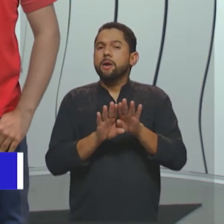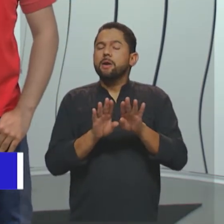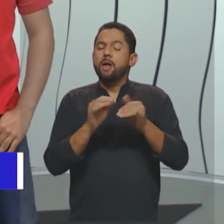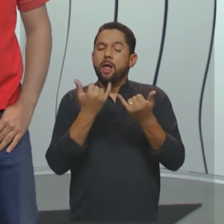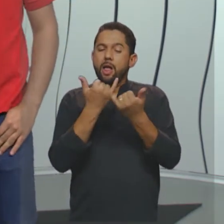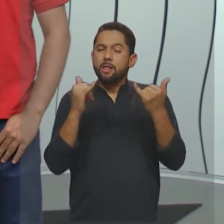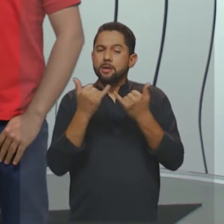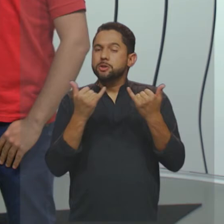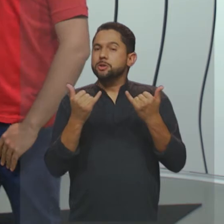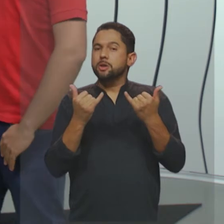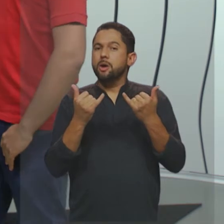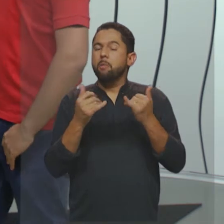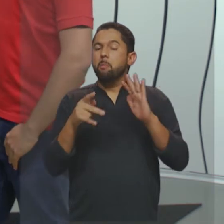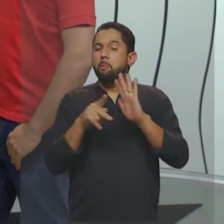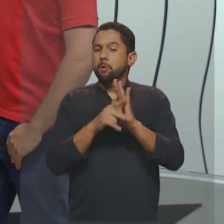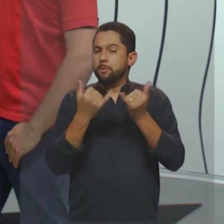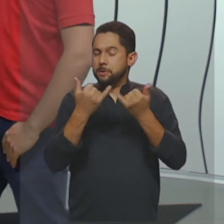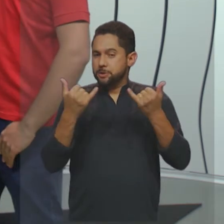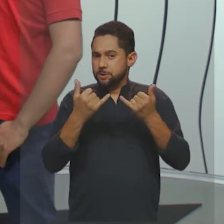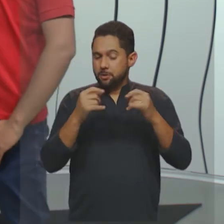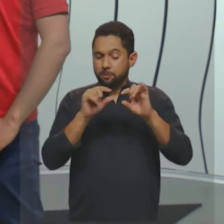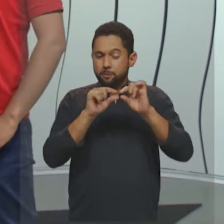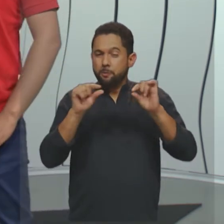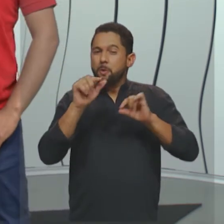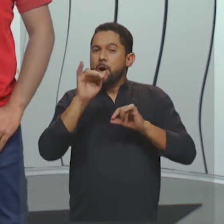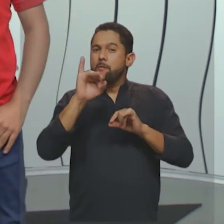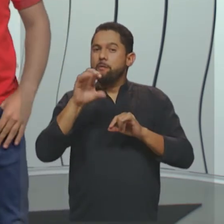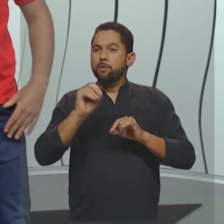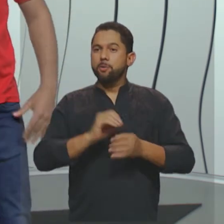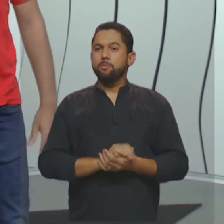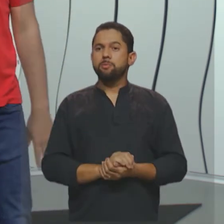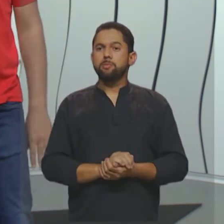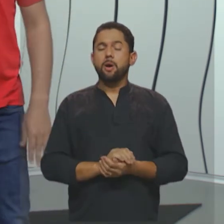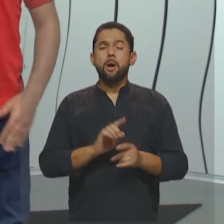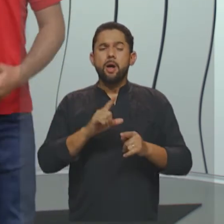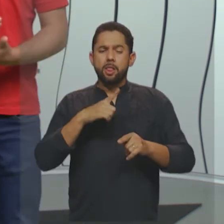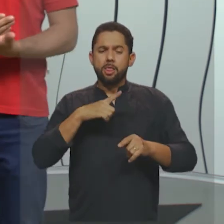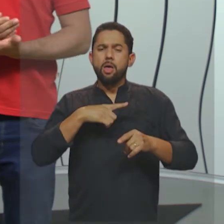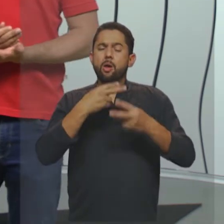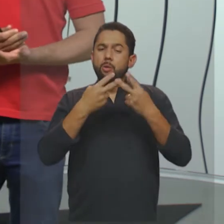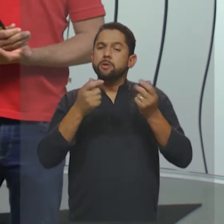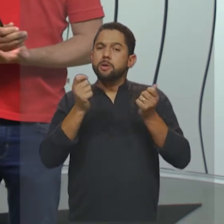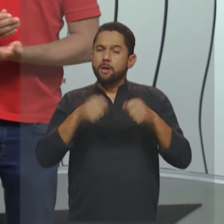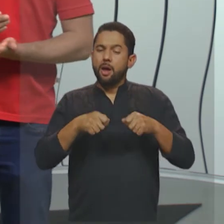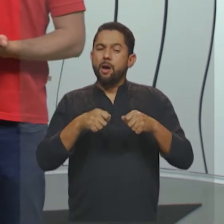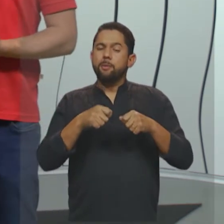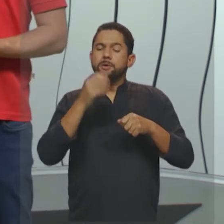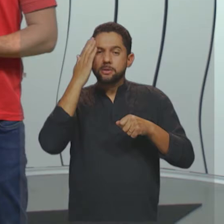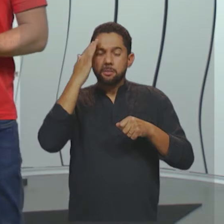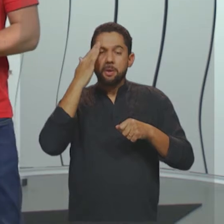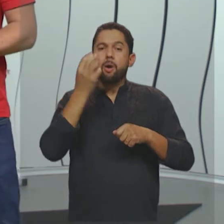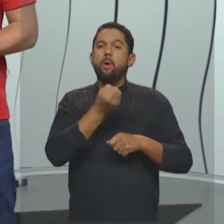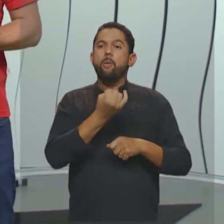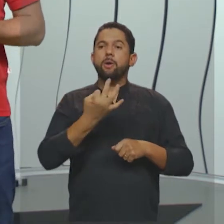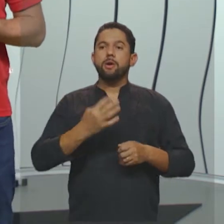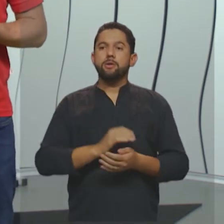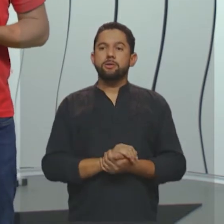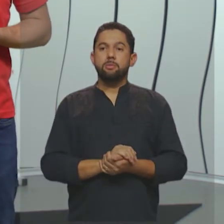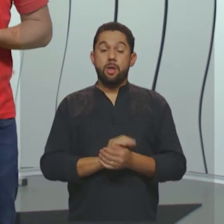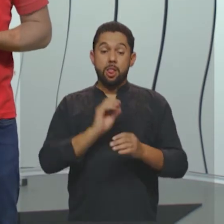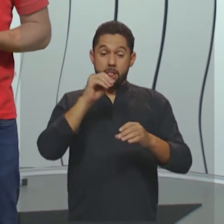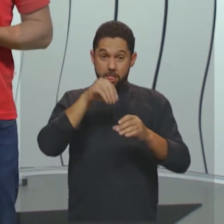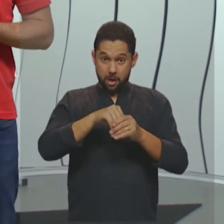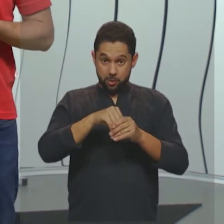energia elétrica. Então vamos lá, instrumentos de medidas elétricas. Bom, dentro do circuito nós conhecemos as grandezas